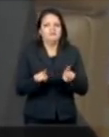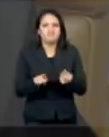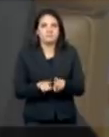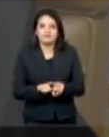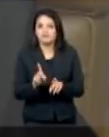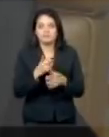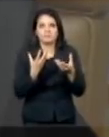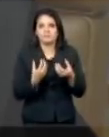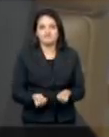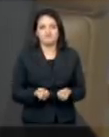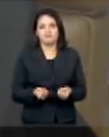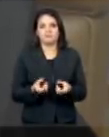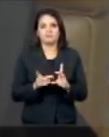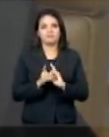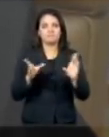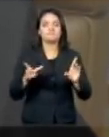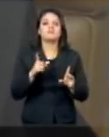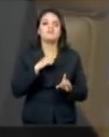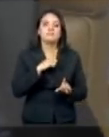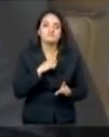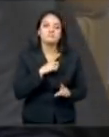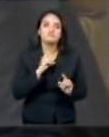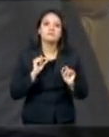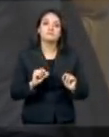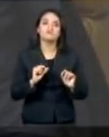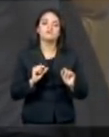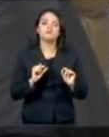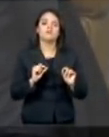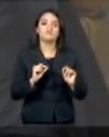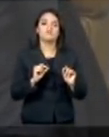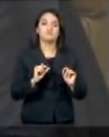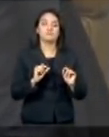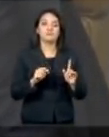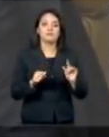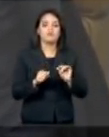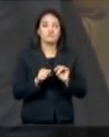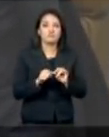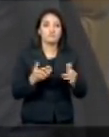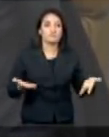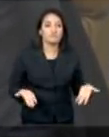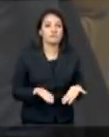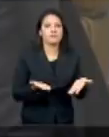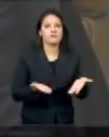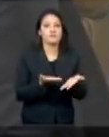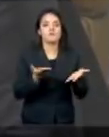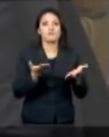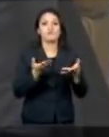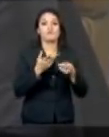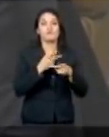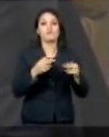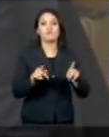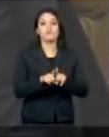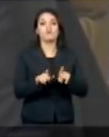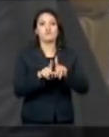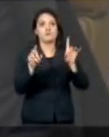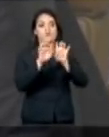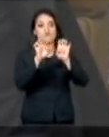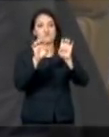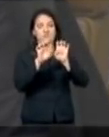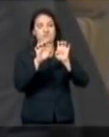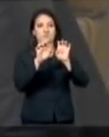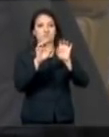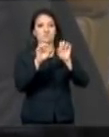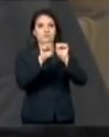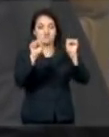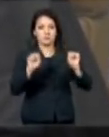consagrou a publicidade dos atos e das atividades estatais como o valor constitucional a ser